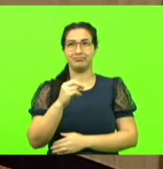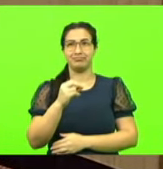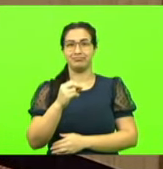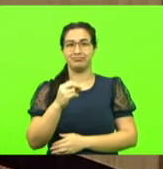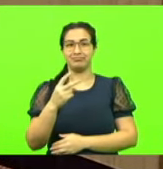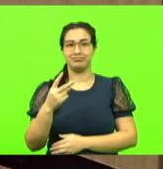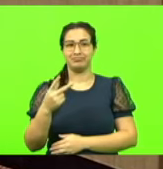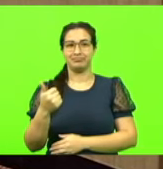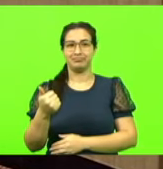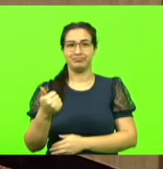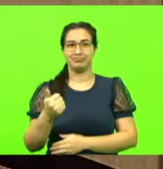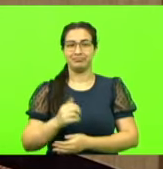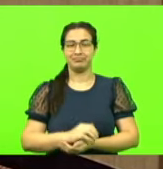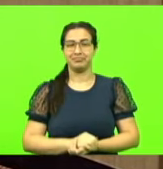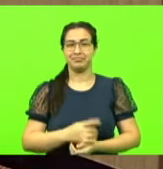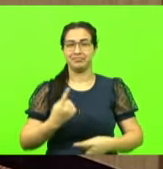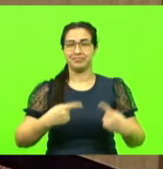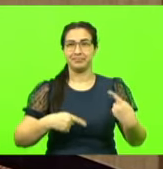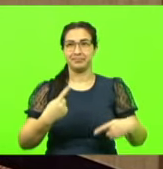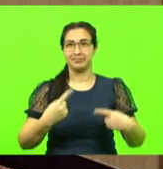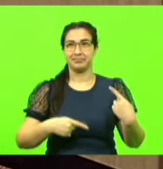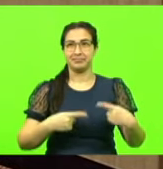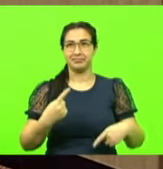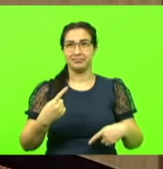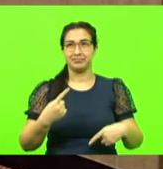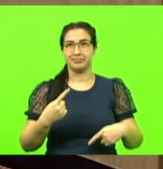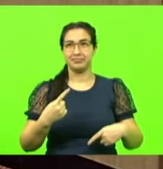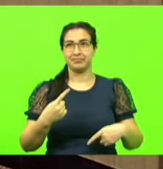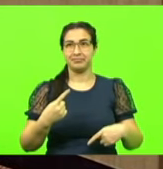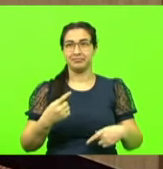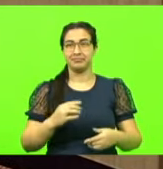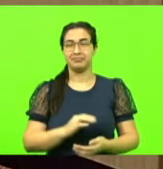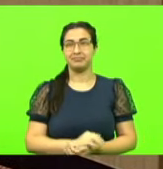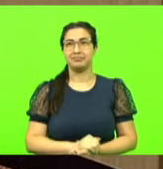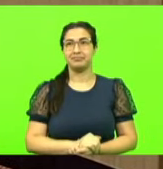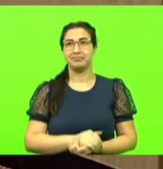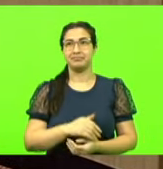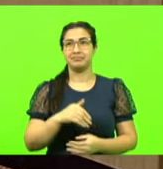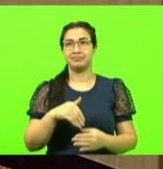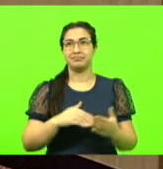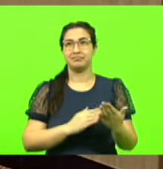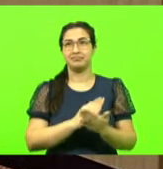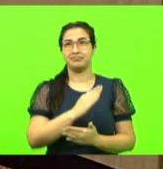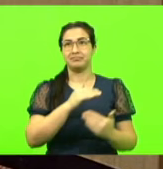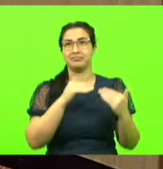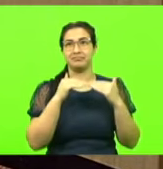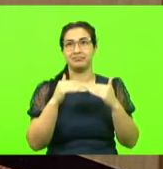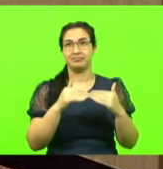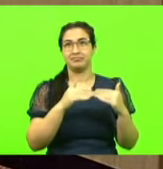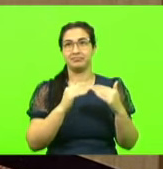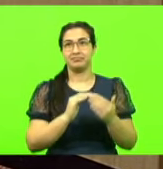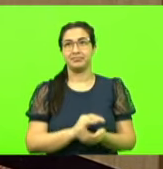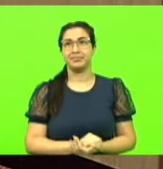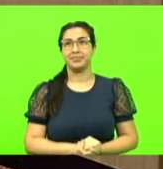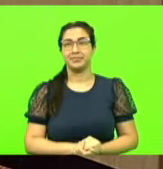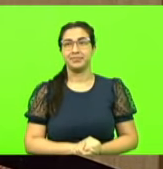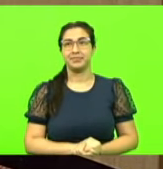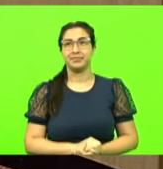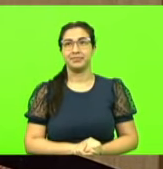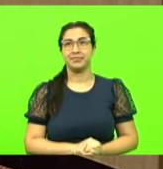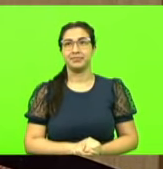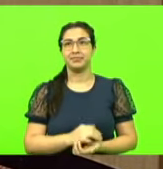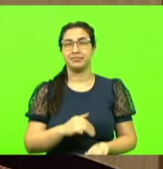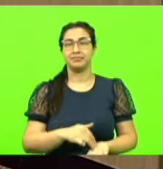Em discussão. Deputados que aprovam, permaneçam como se encontram. Aprovado por unanimidade.